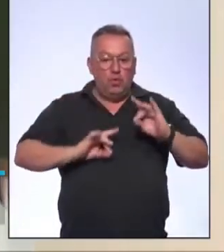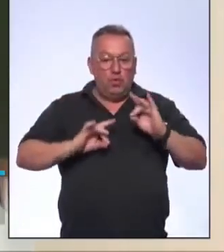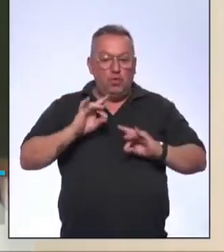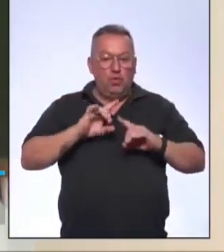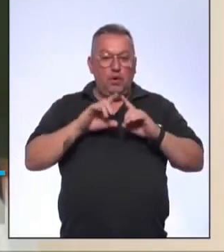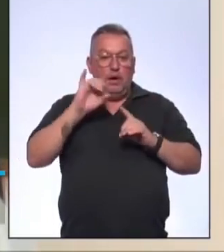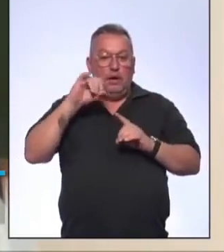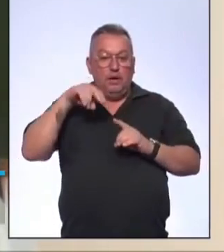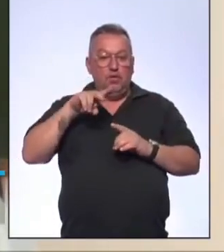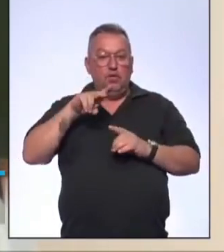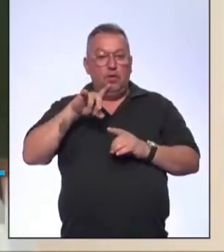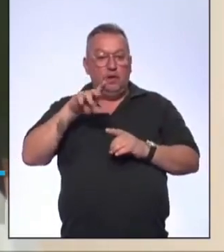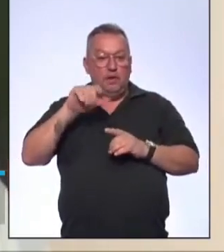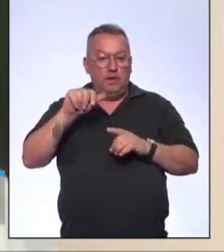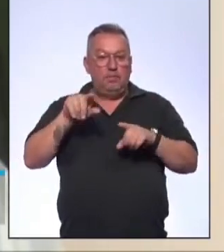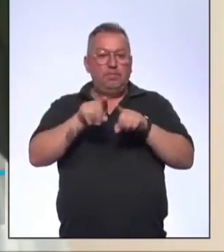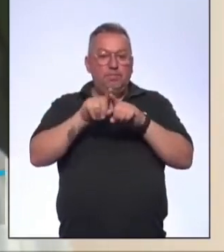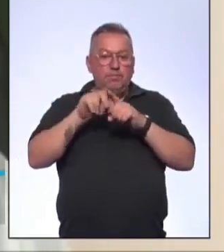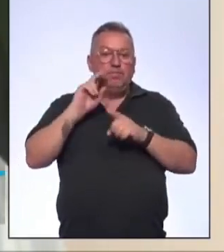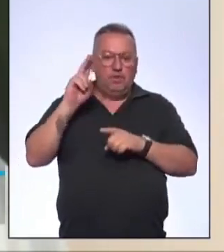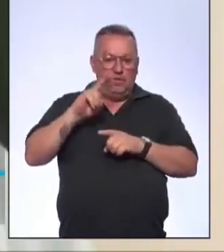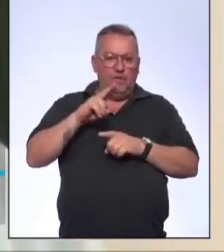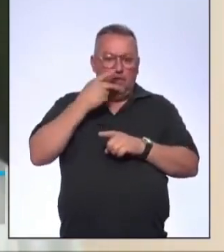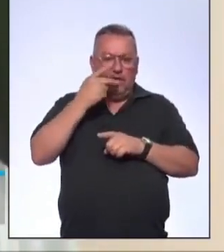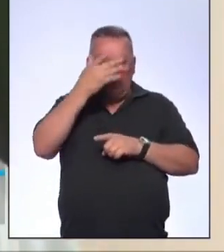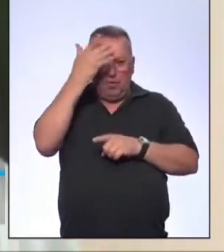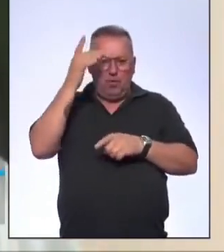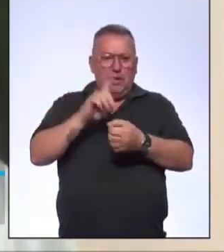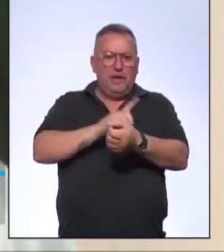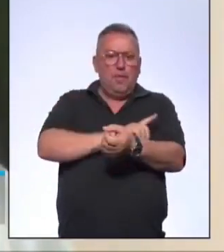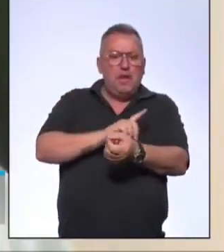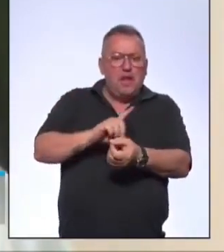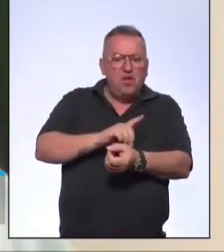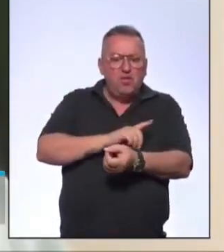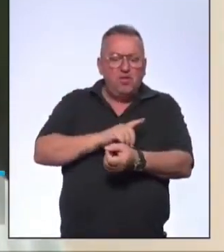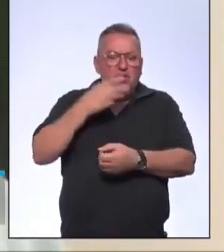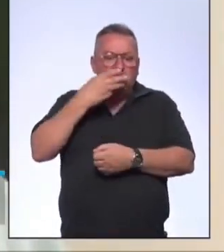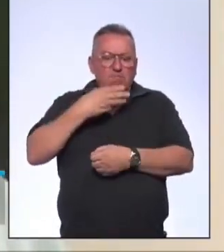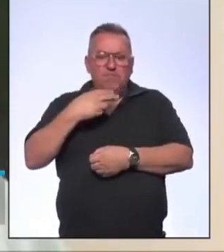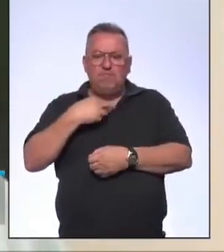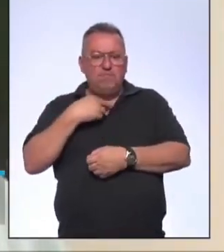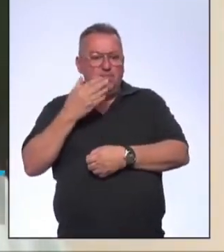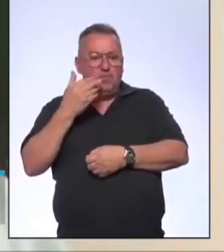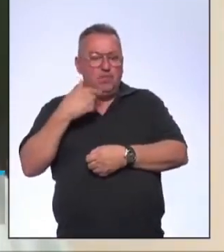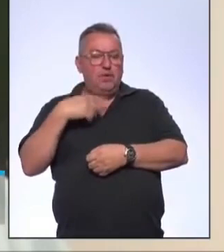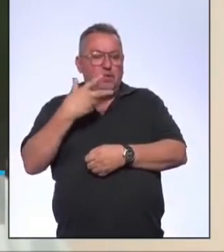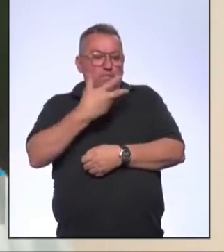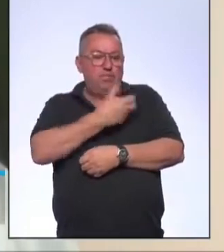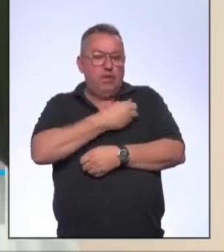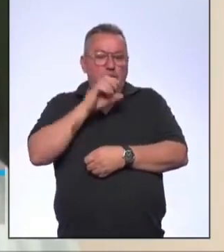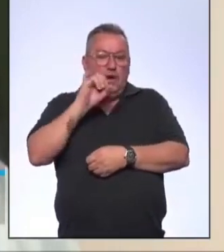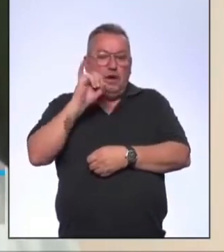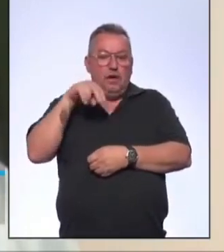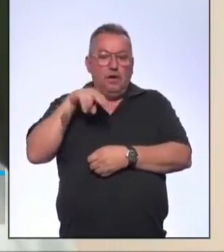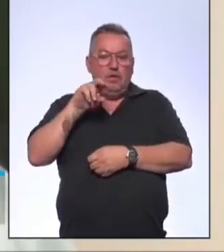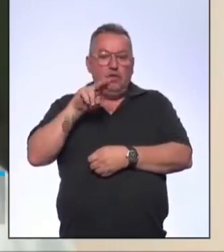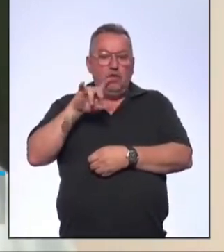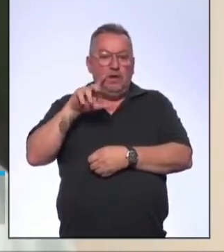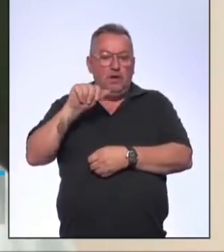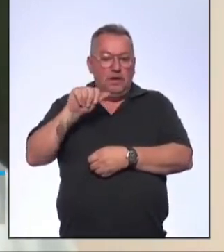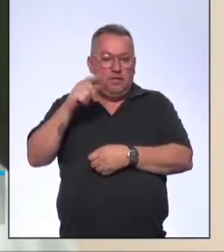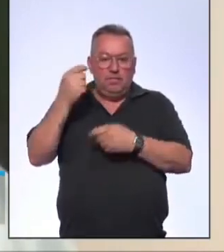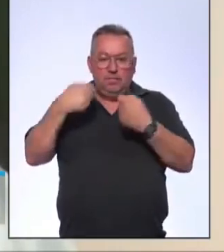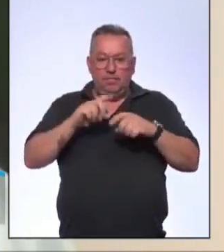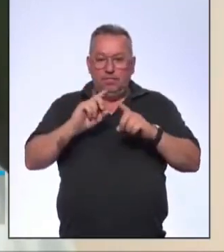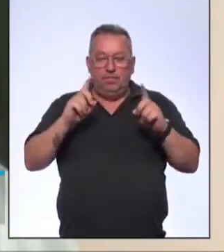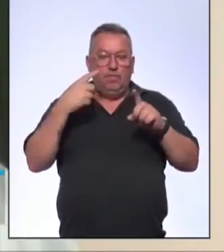o glucagon. Você já ouviu falar em insulina, né? A gente fala assim, a pessoa que é diabética tem que tomar insulina. E quem não é diabética? Não